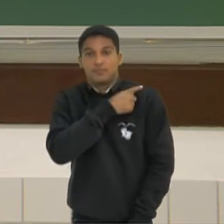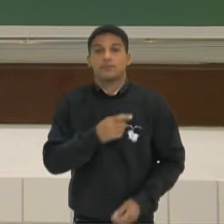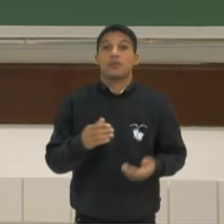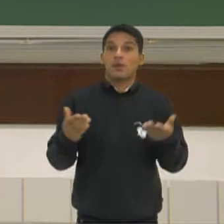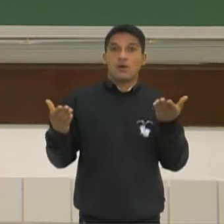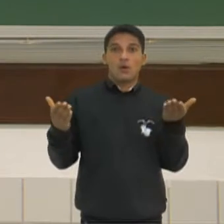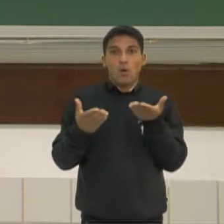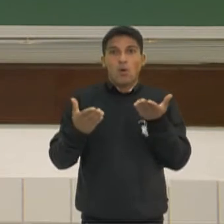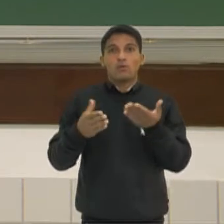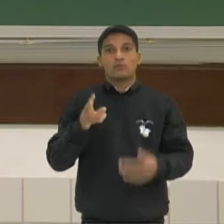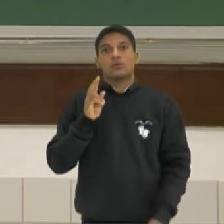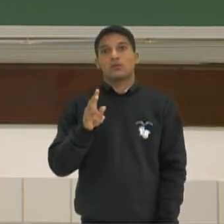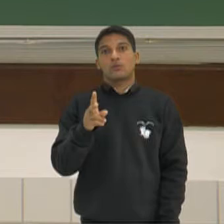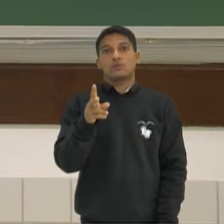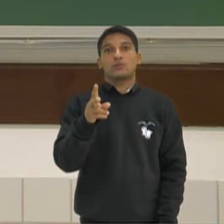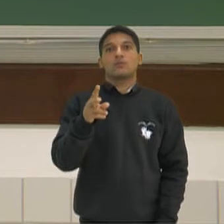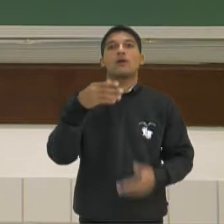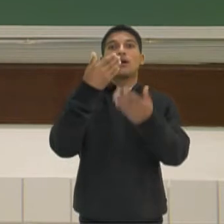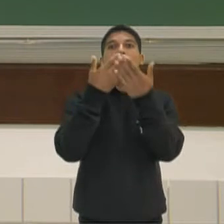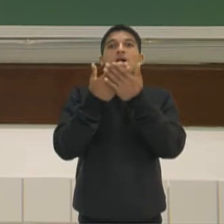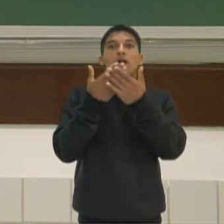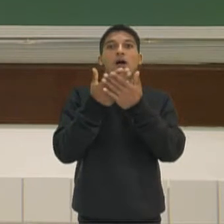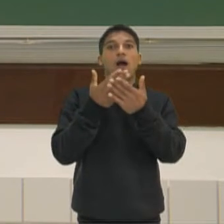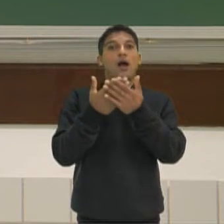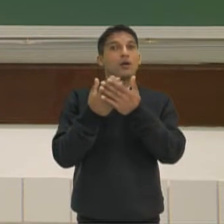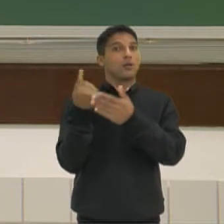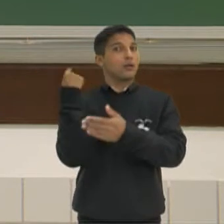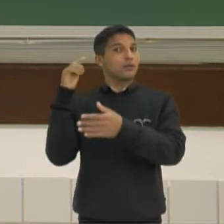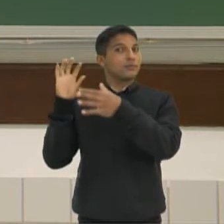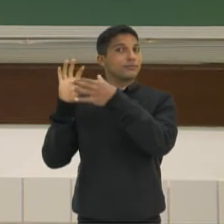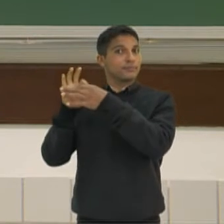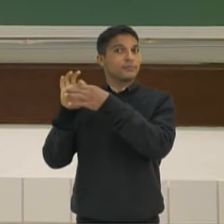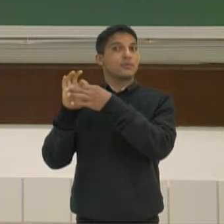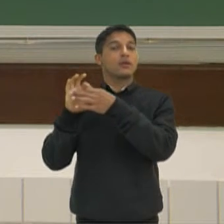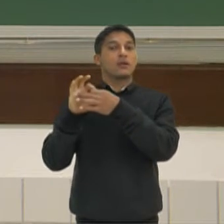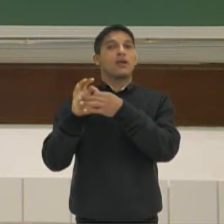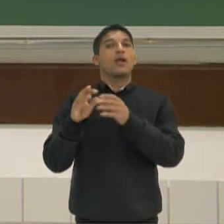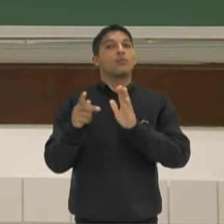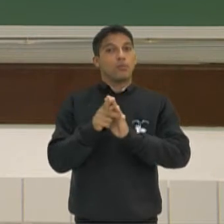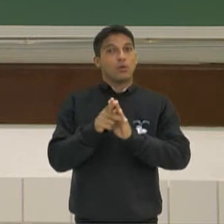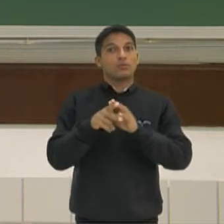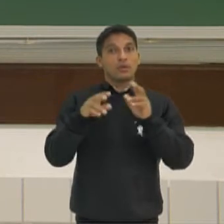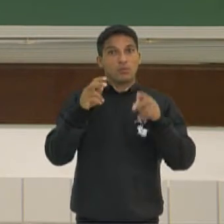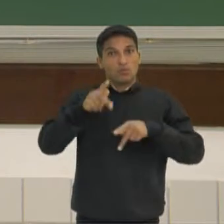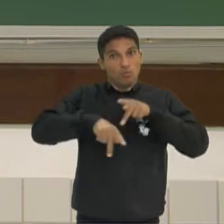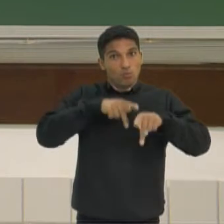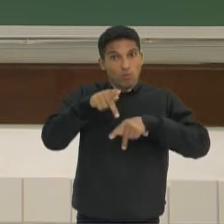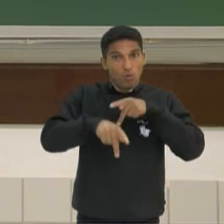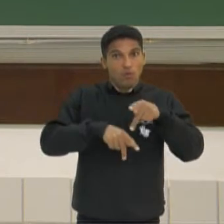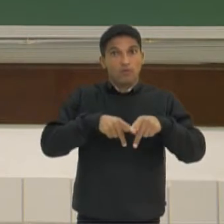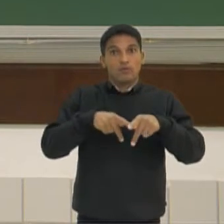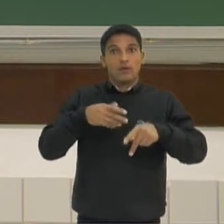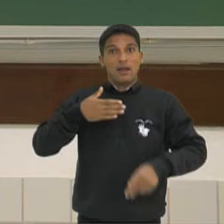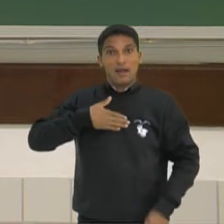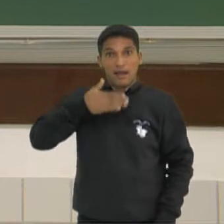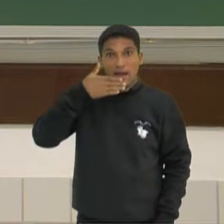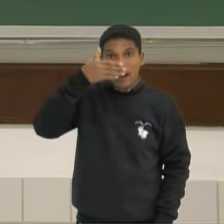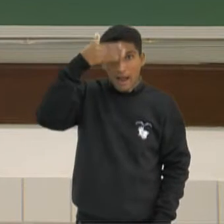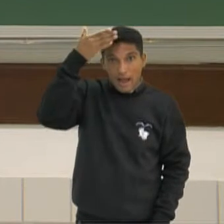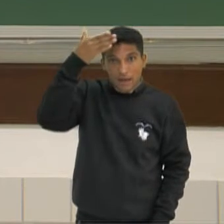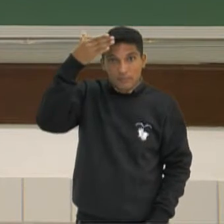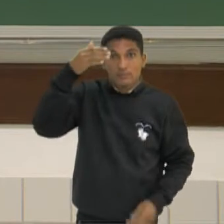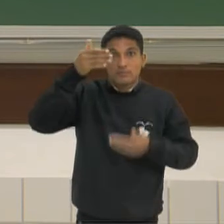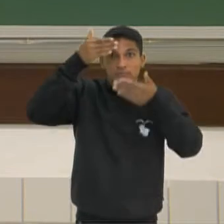dar continuidade à nossa aula passada que foi sobre a civilização árabe-muçulmana. Bom, antes da